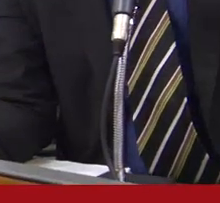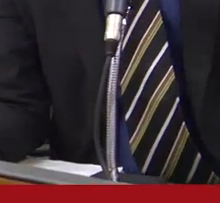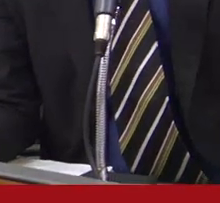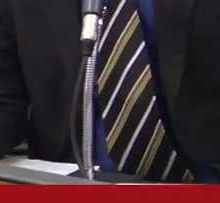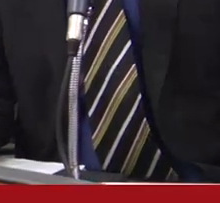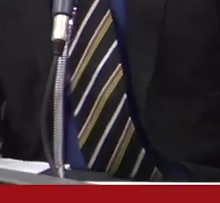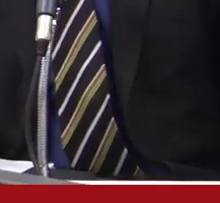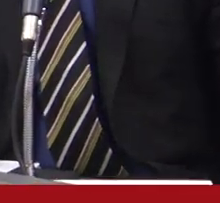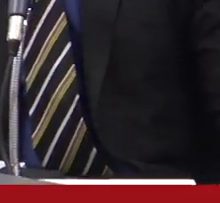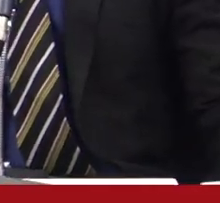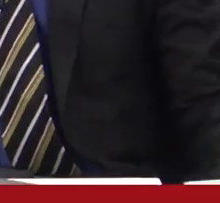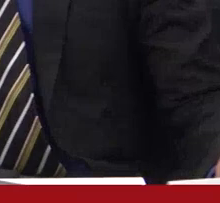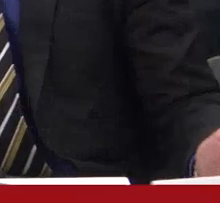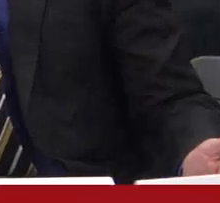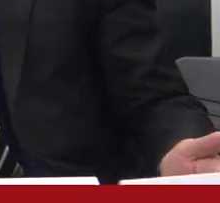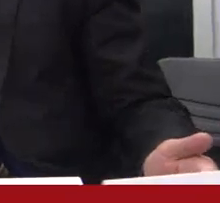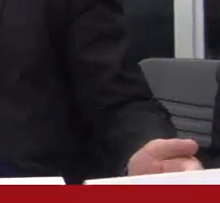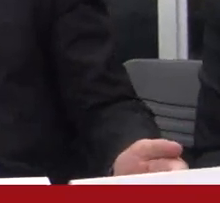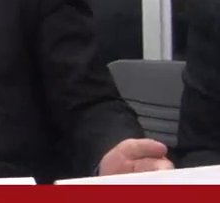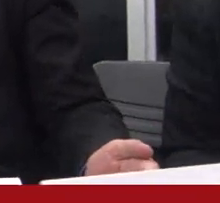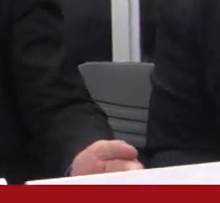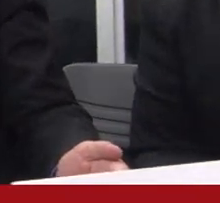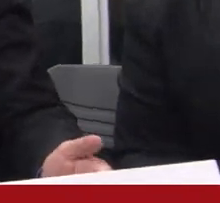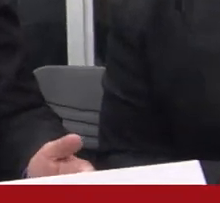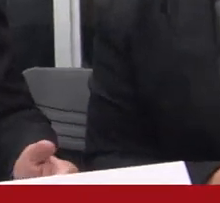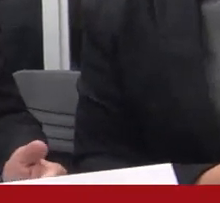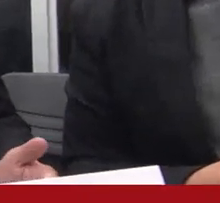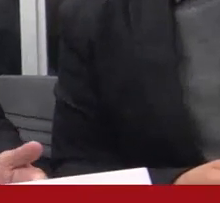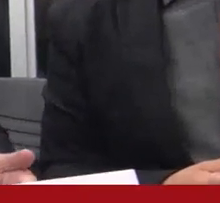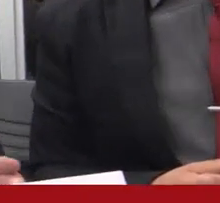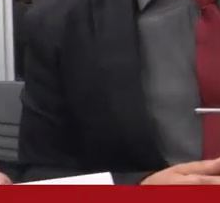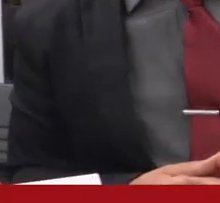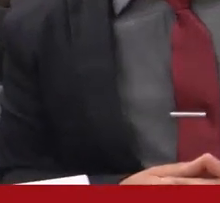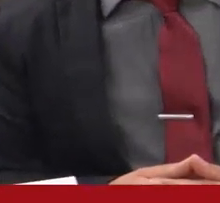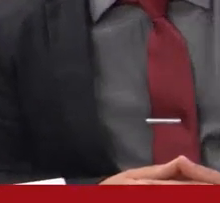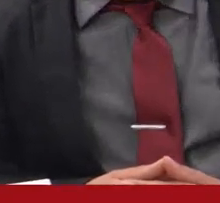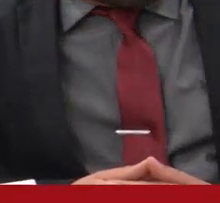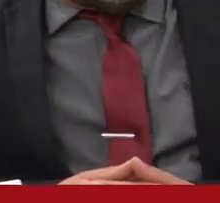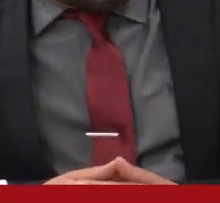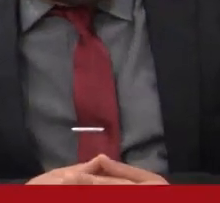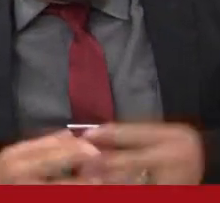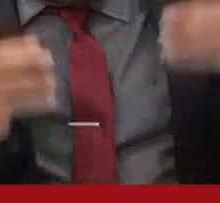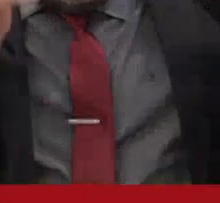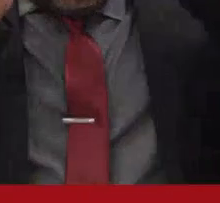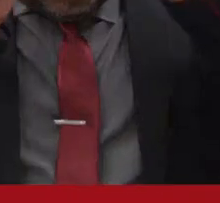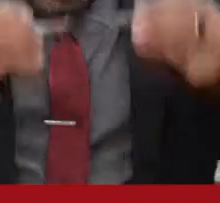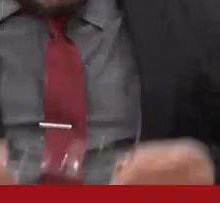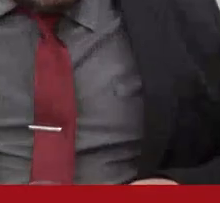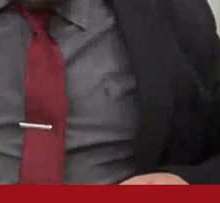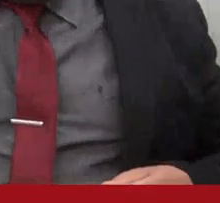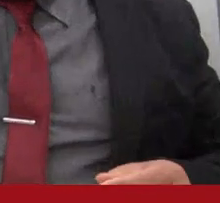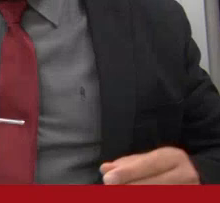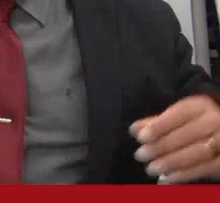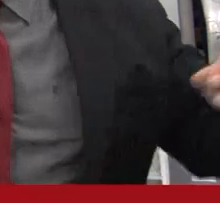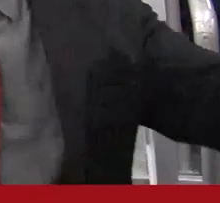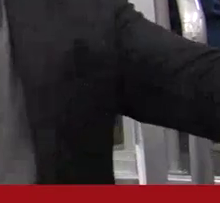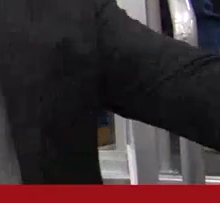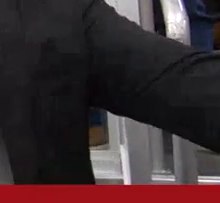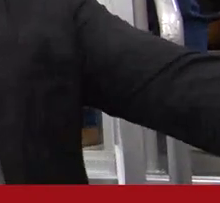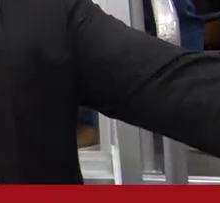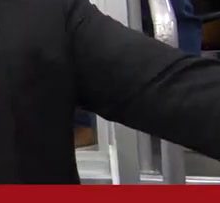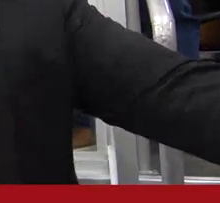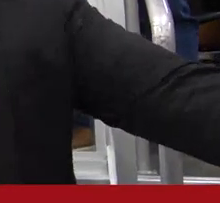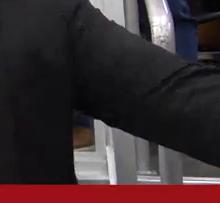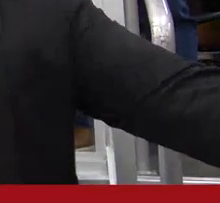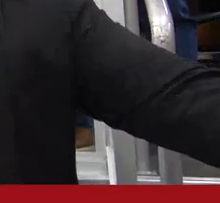na Assembleia Parabeniza sem a participação popular. E aí, creio eu, assim como colocou o deputado Sargento